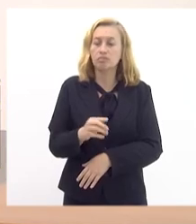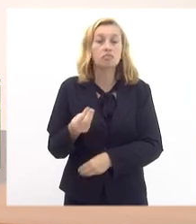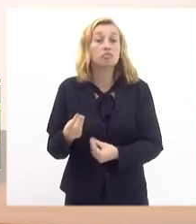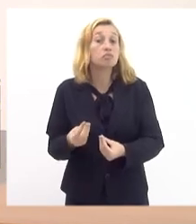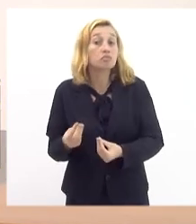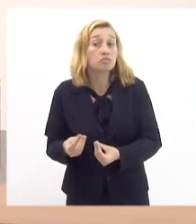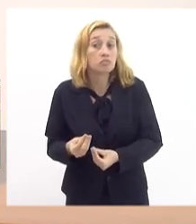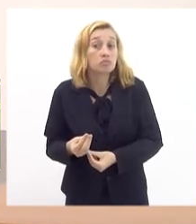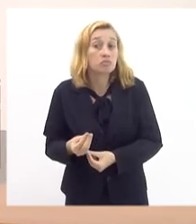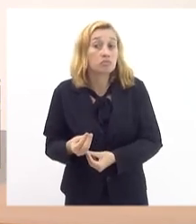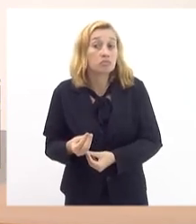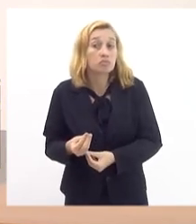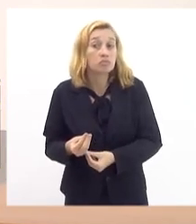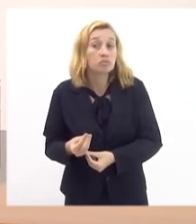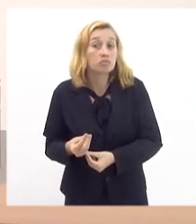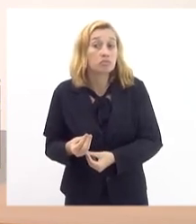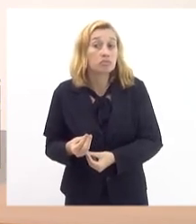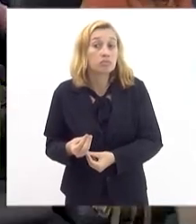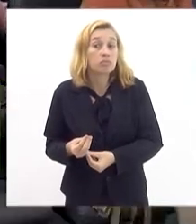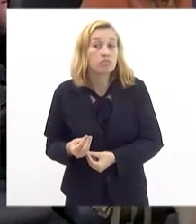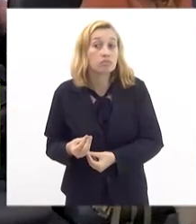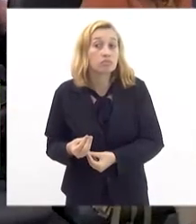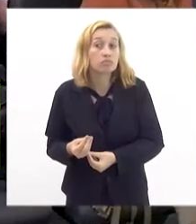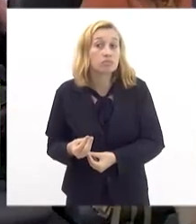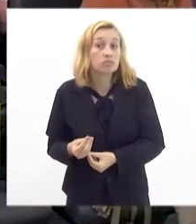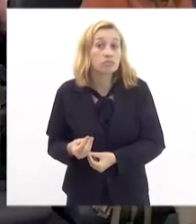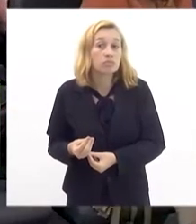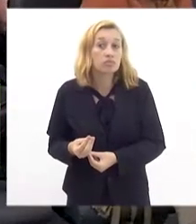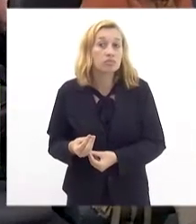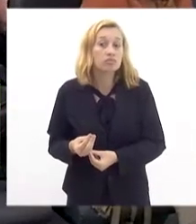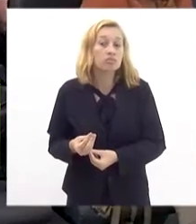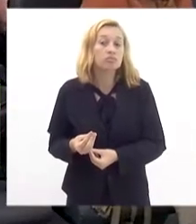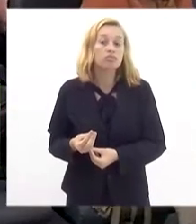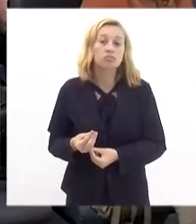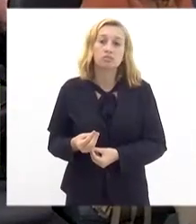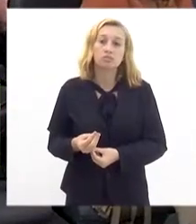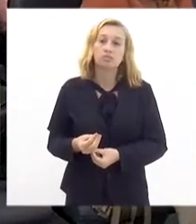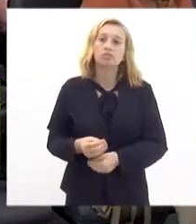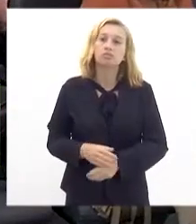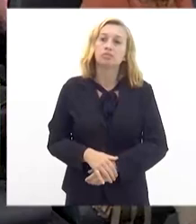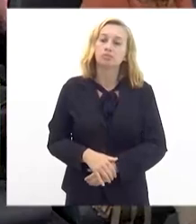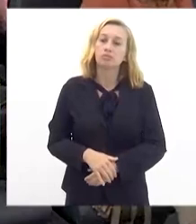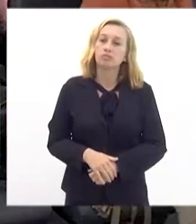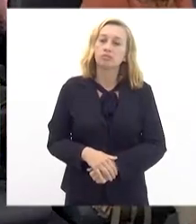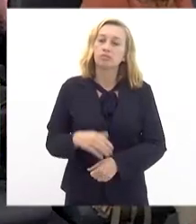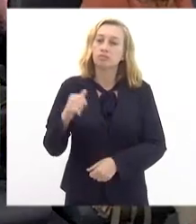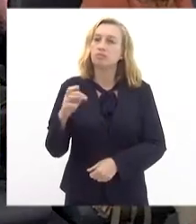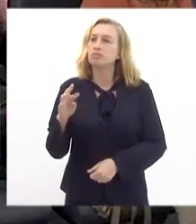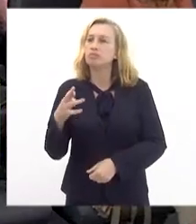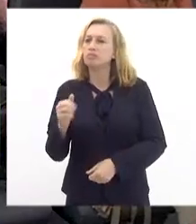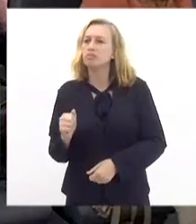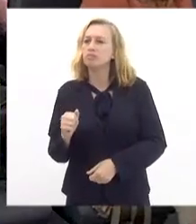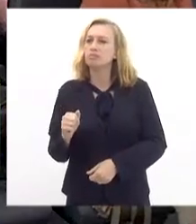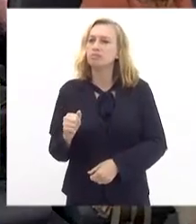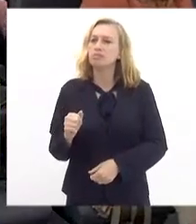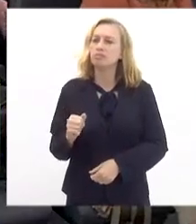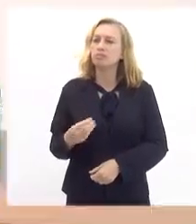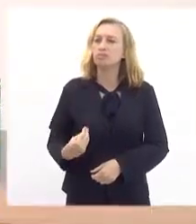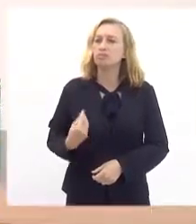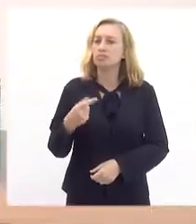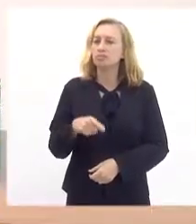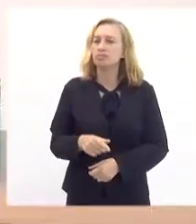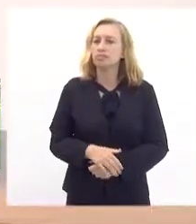utilizávamos É isso aí um dia da sua presente marisqueiras presentes daqui eu